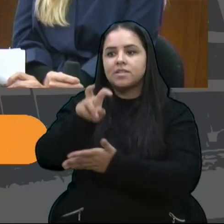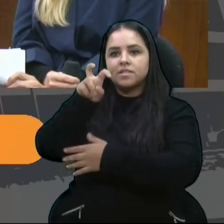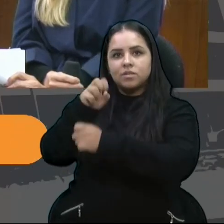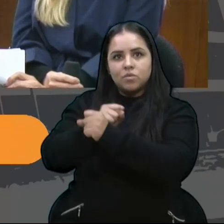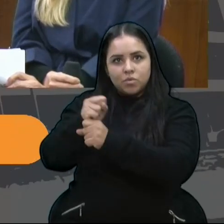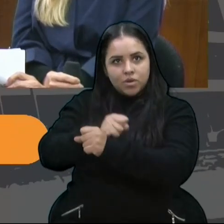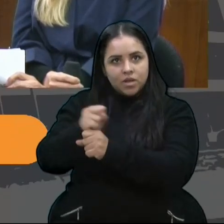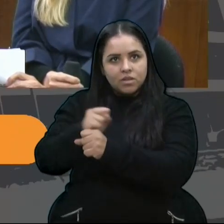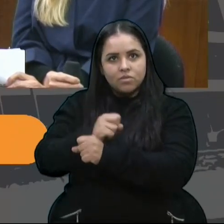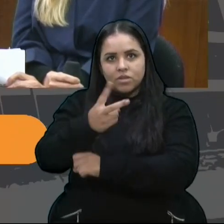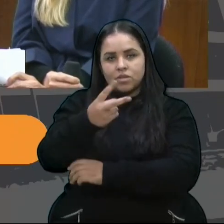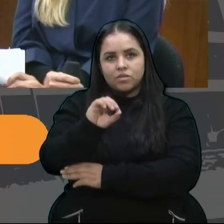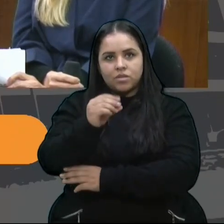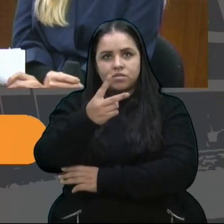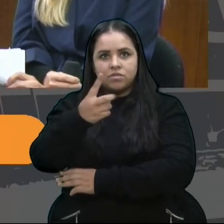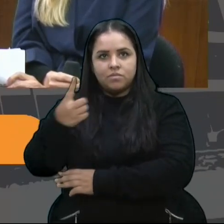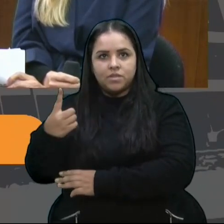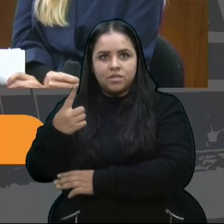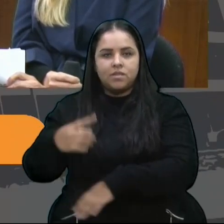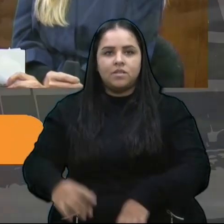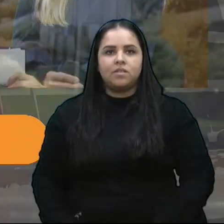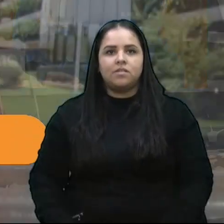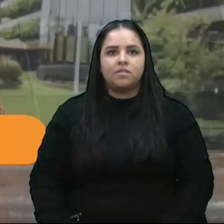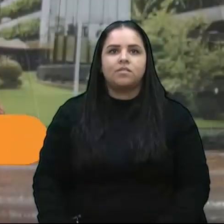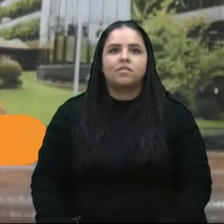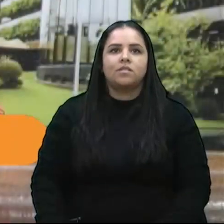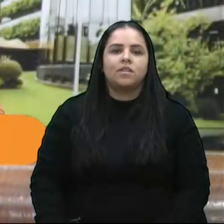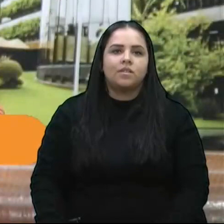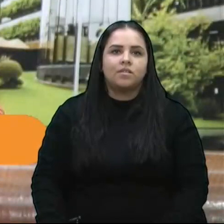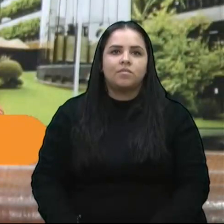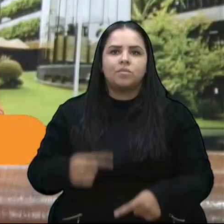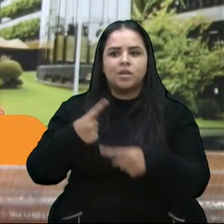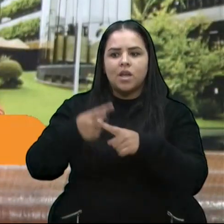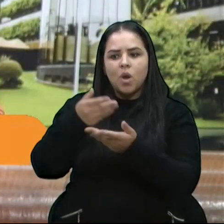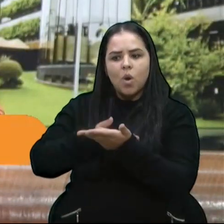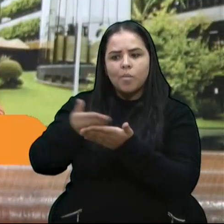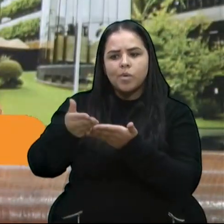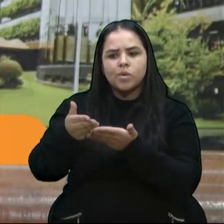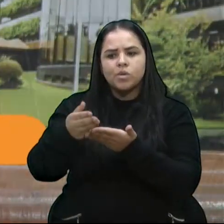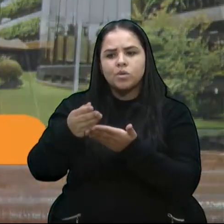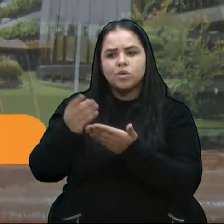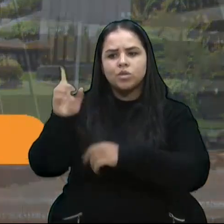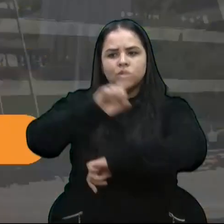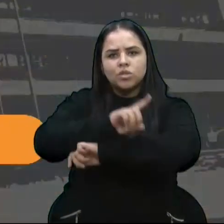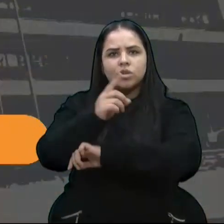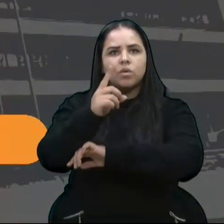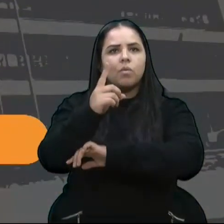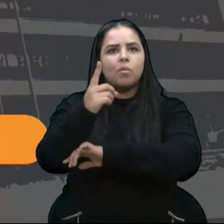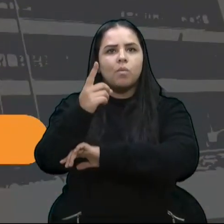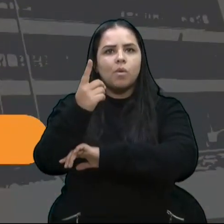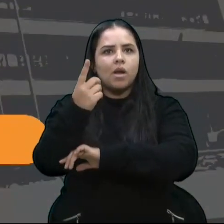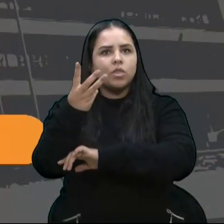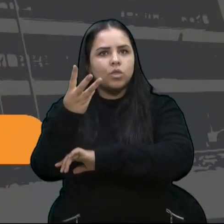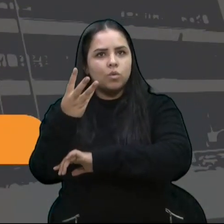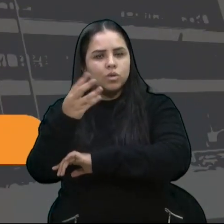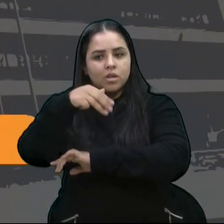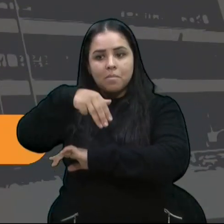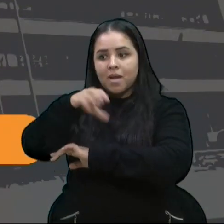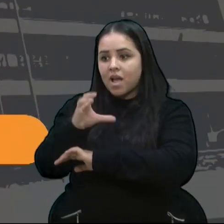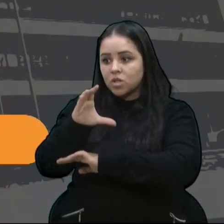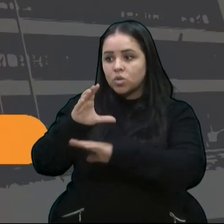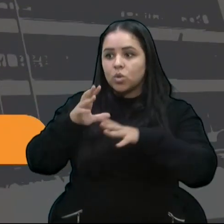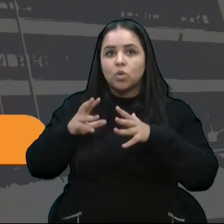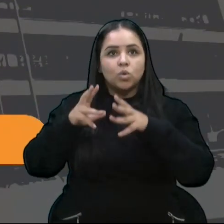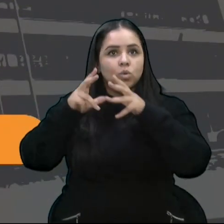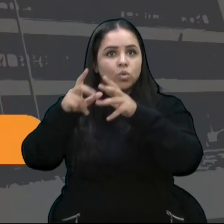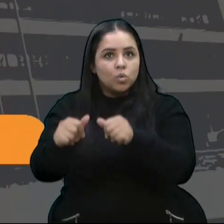em 2021. Então, quando chegou no dia 14 de março, automaticamente todas as iniciativas que a